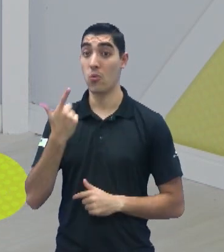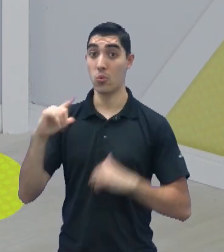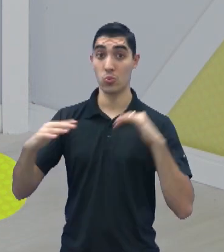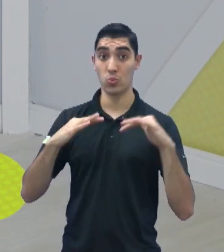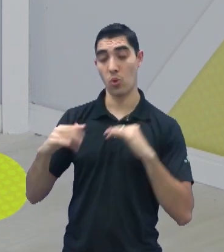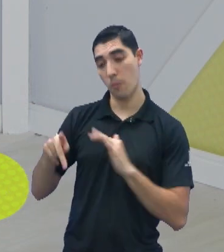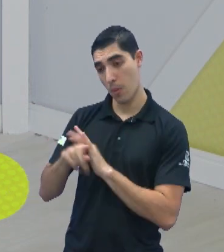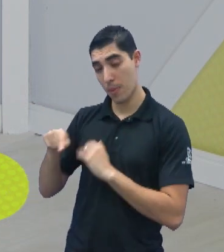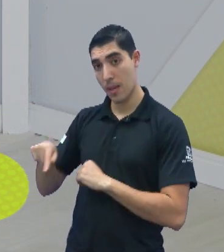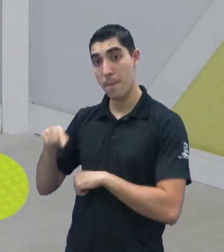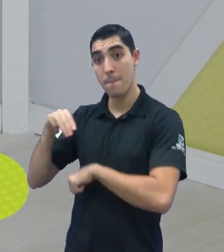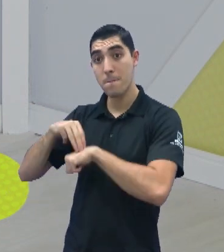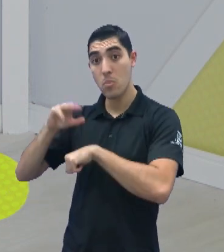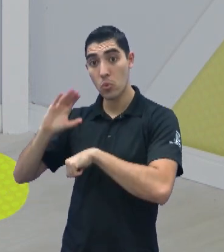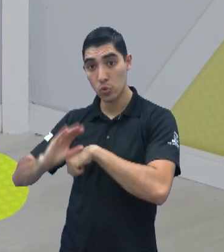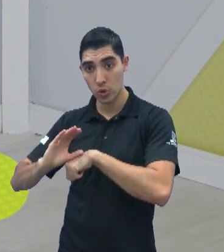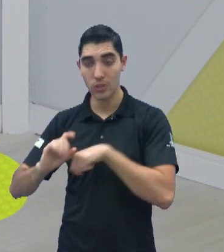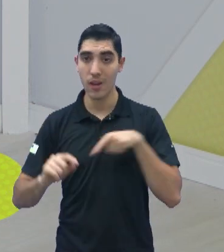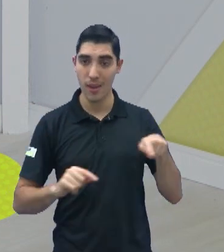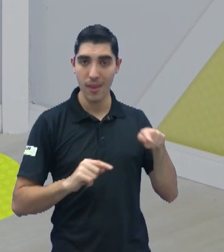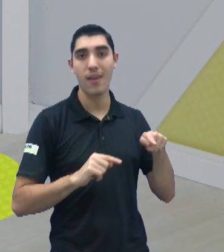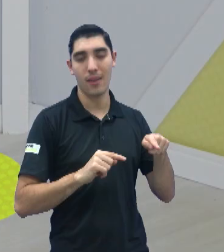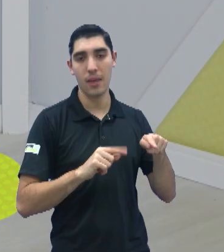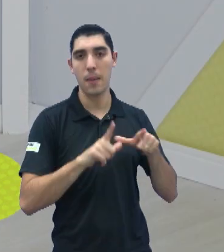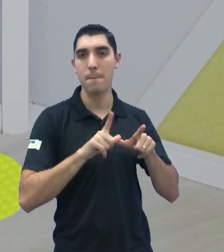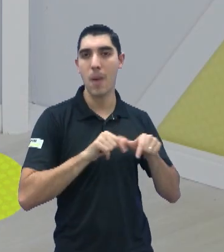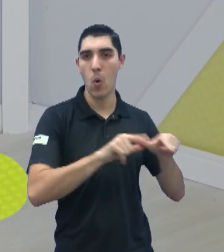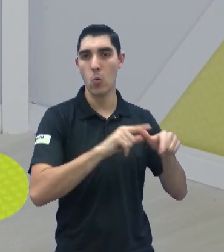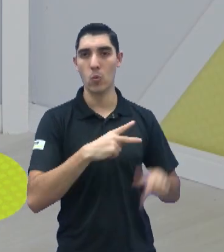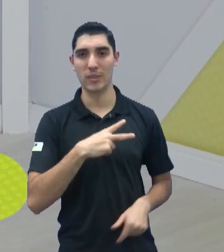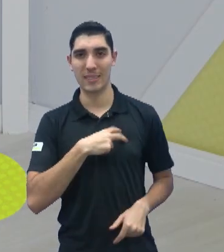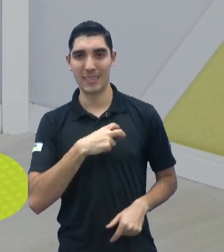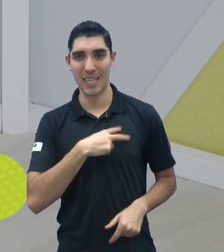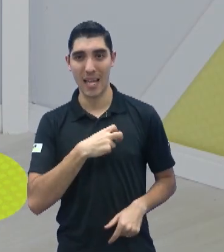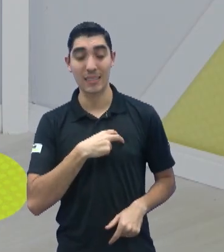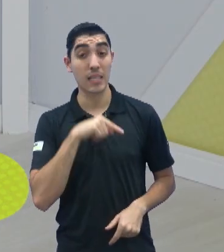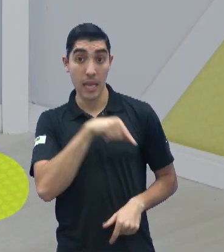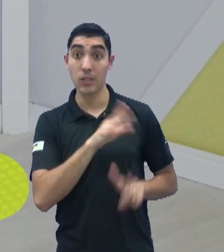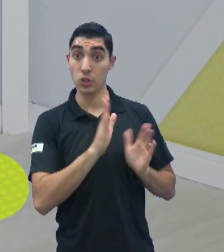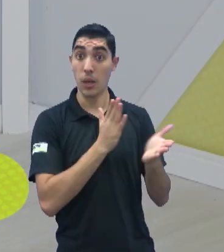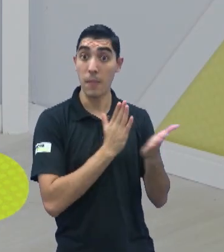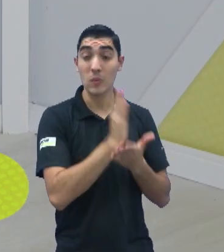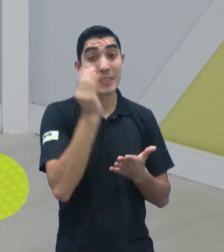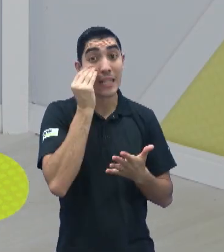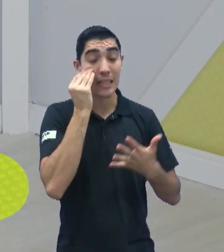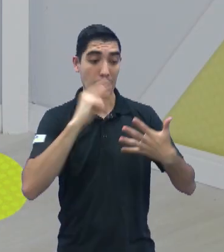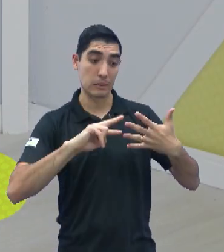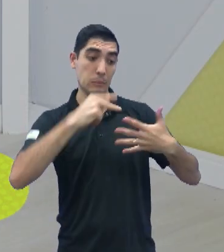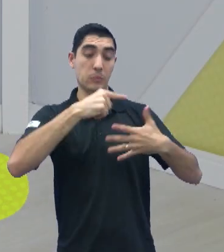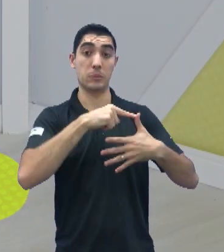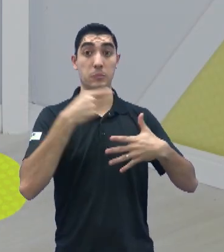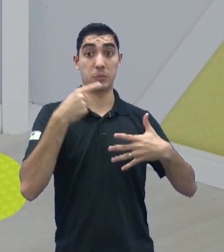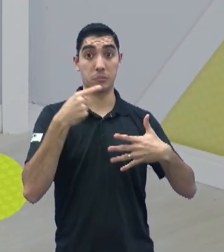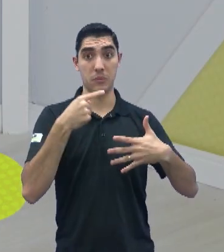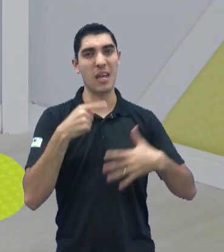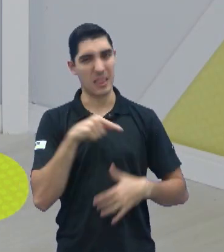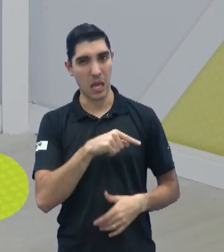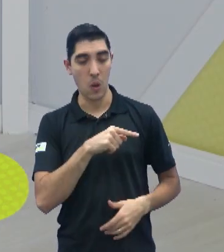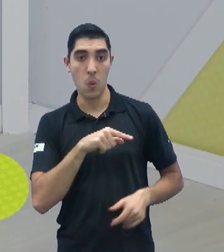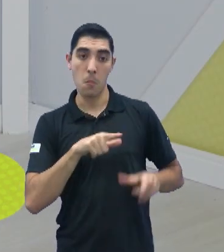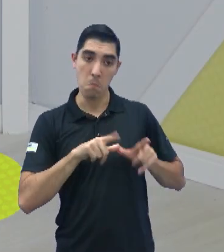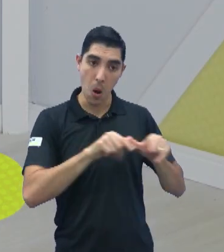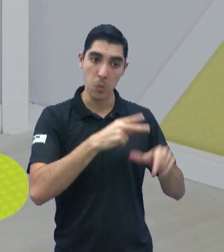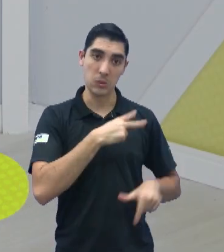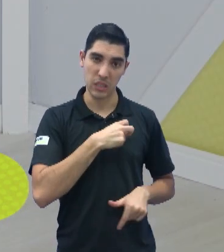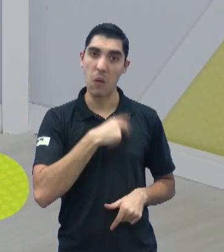Bauru. O SESI, como já está classificado, ele briga apenas para ser o líder da competição. Então acho que não vai entrar muito mole não. Vamos torcer então. O São